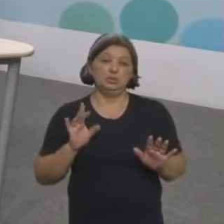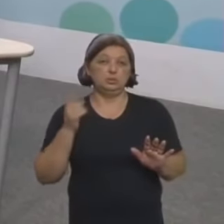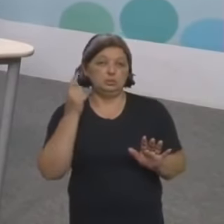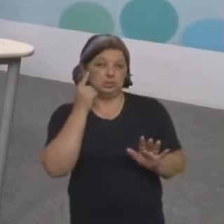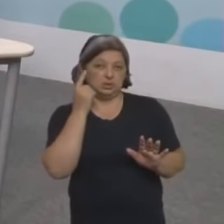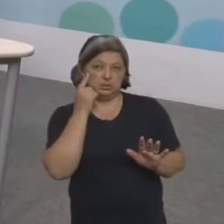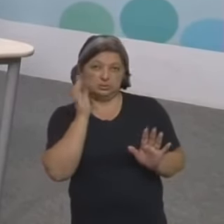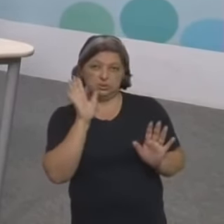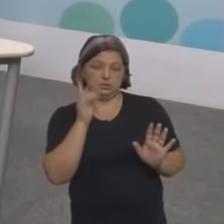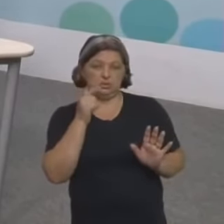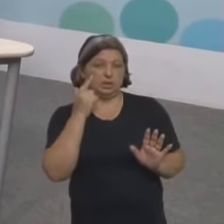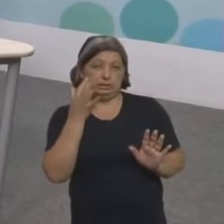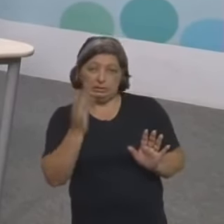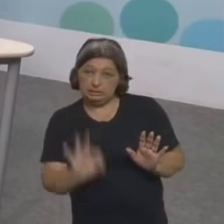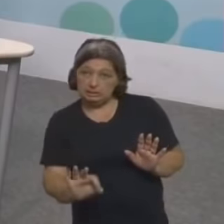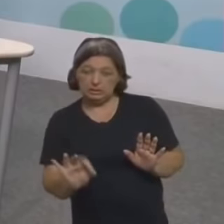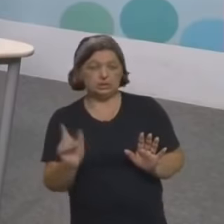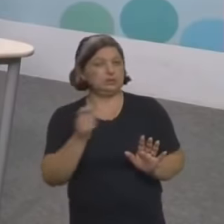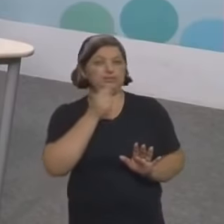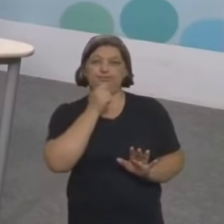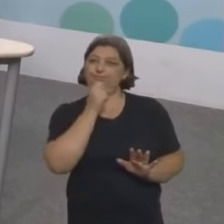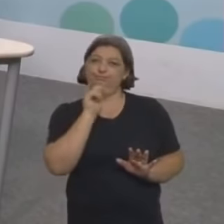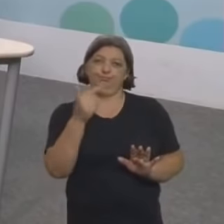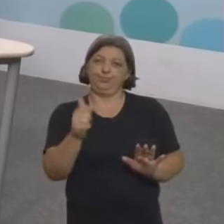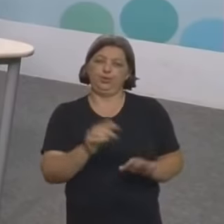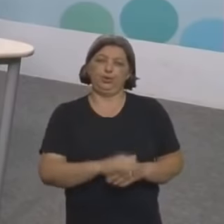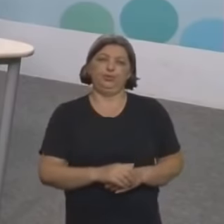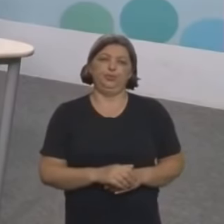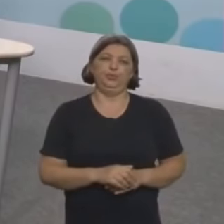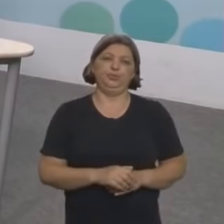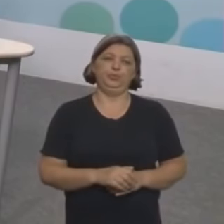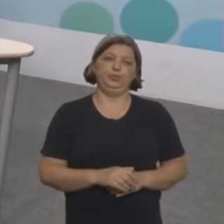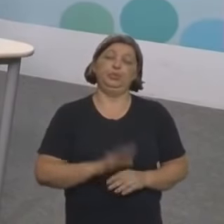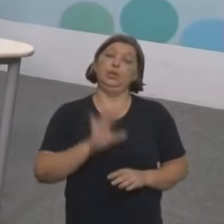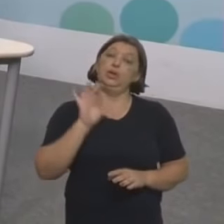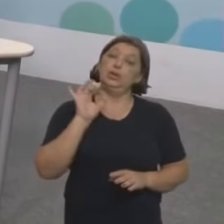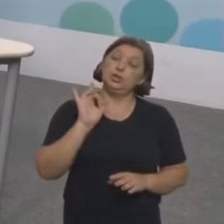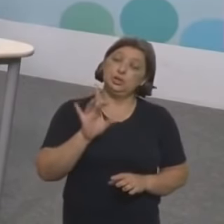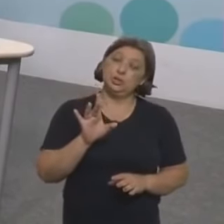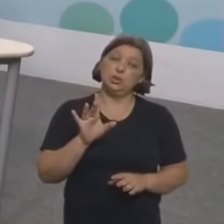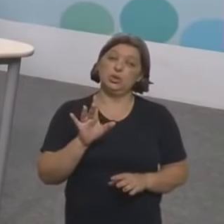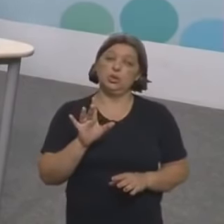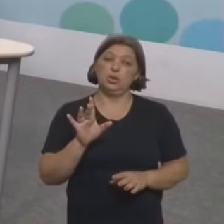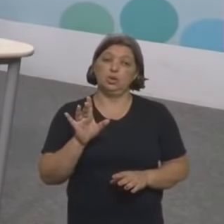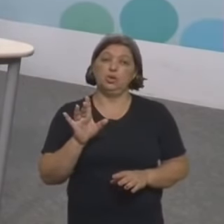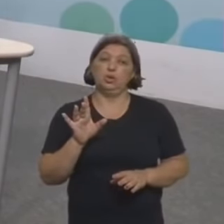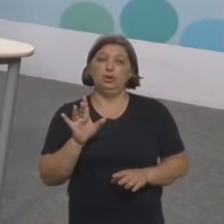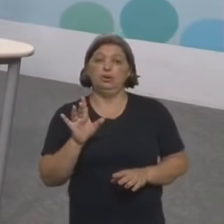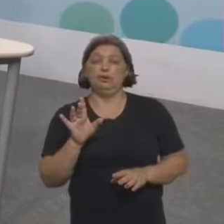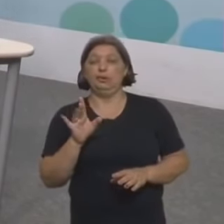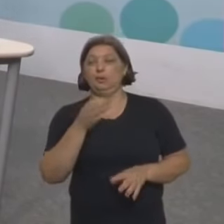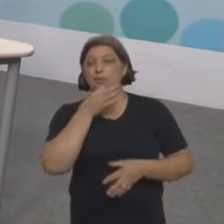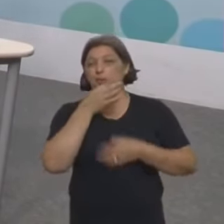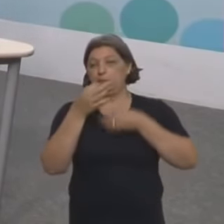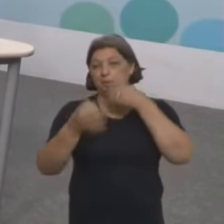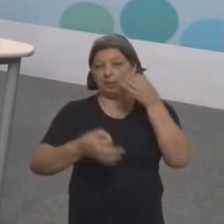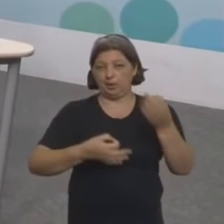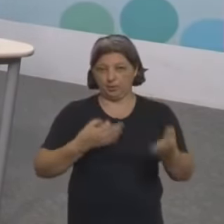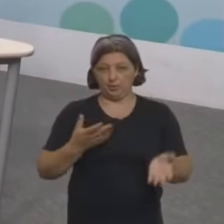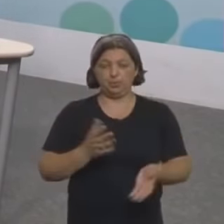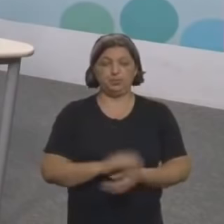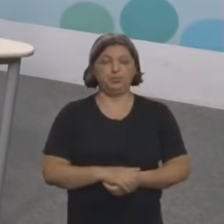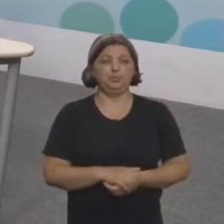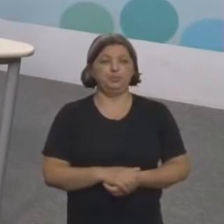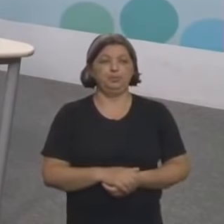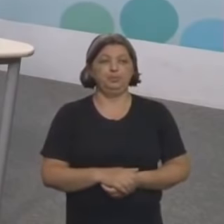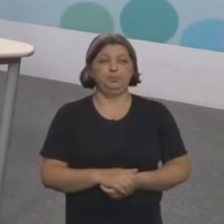prospectando, né? Eu não tenho certeza disso, né? Eu tô levantando essa bola. É importante falar também,